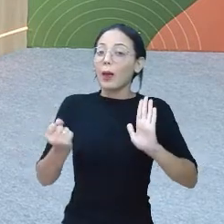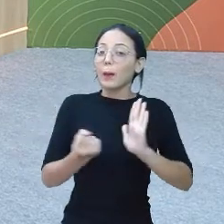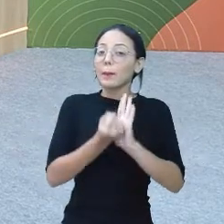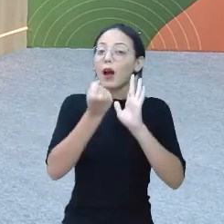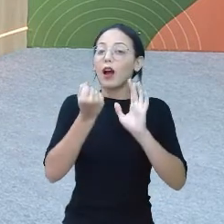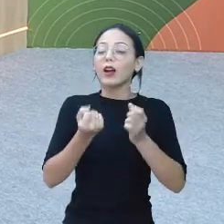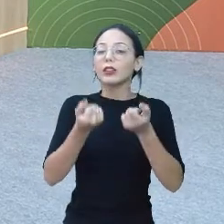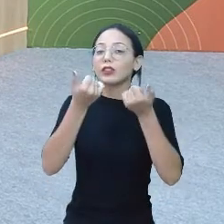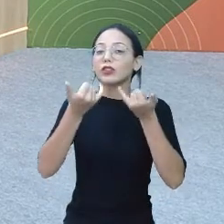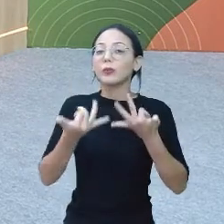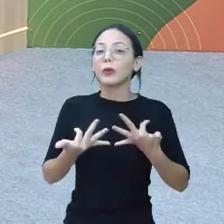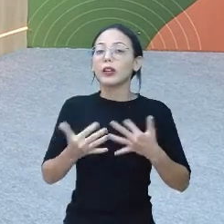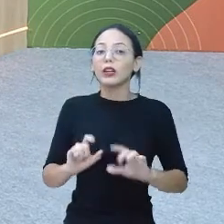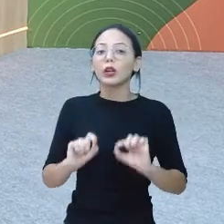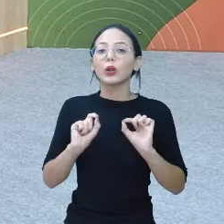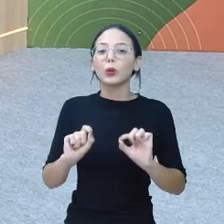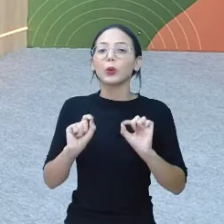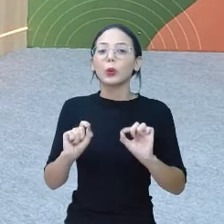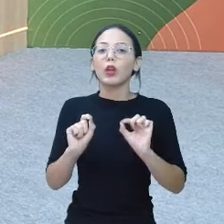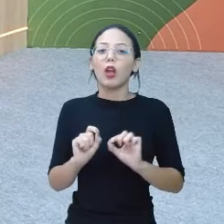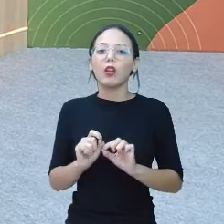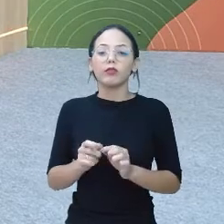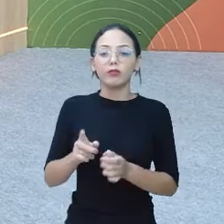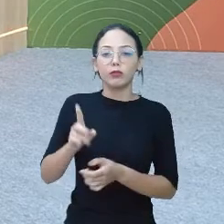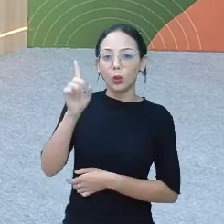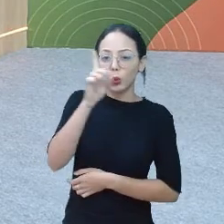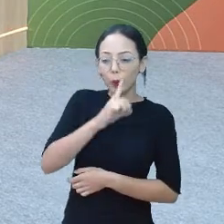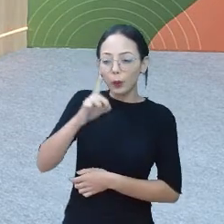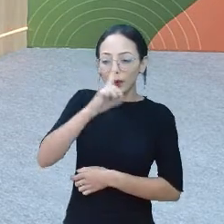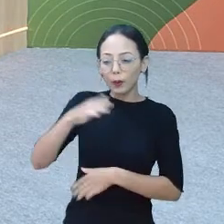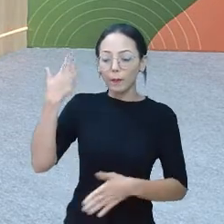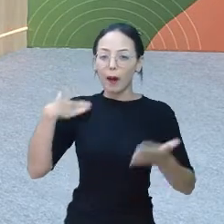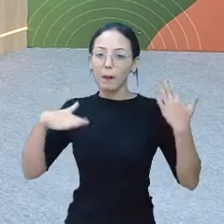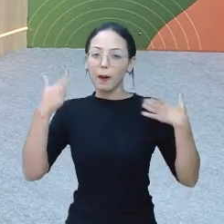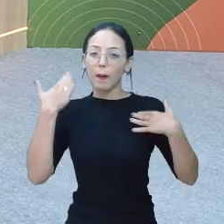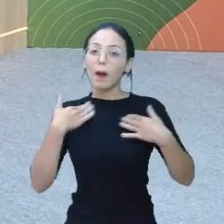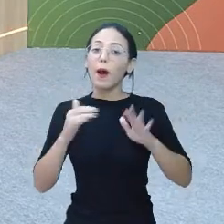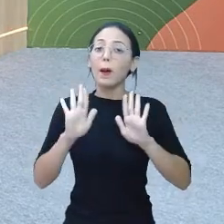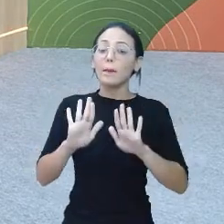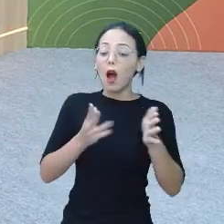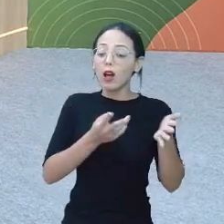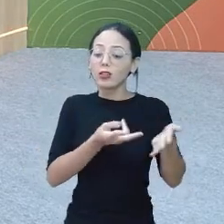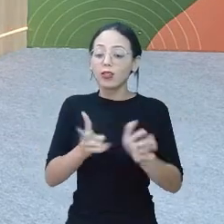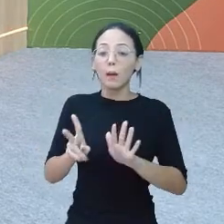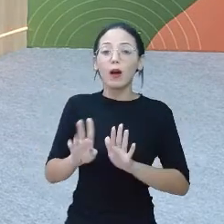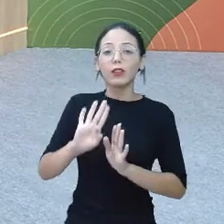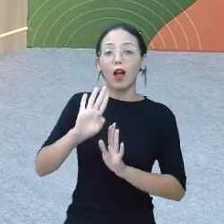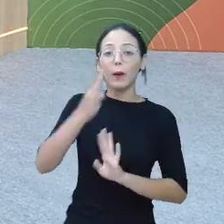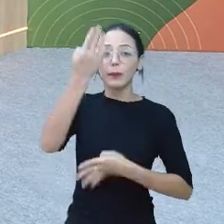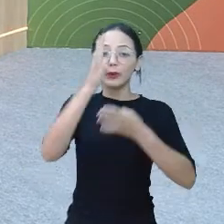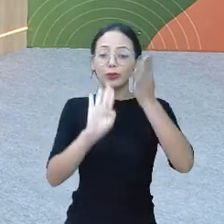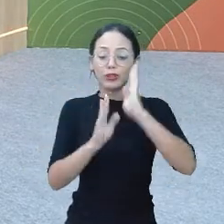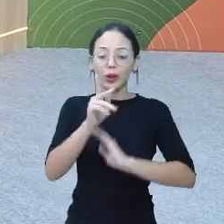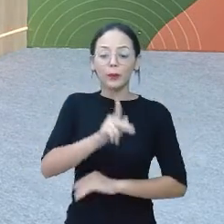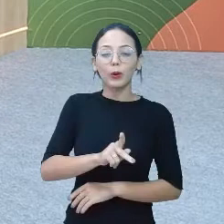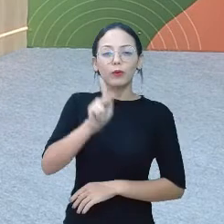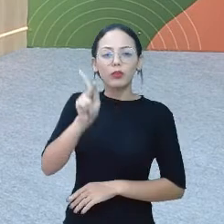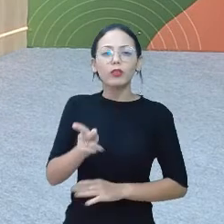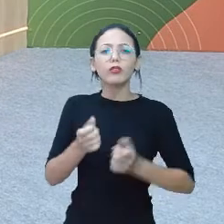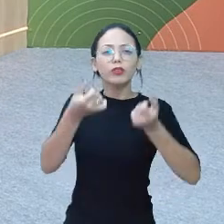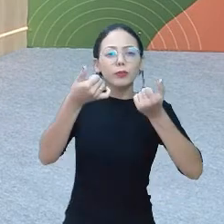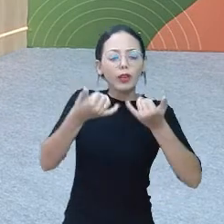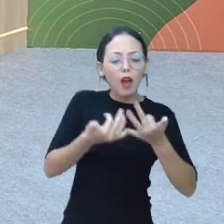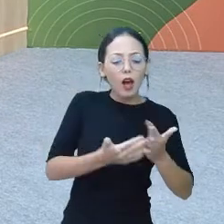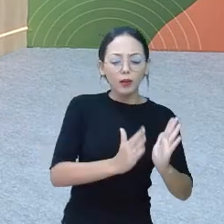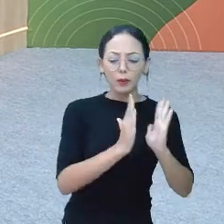que simboliza que ele passeia na orla aos domingos, mas que durante a semana ele é professor de biologia. Então, o tempo está bem explicadinho aí para a